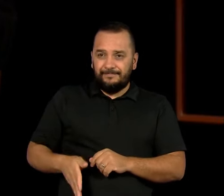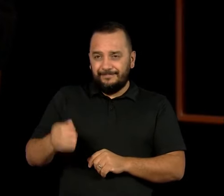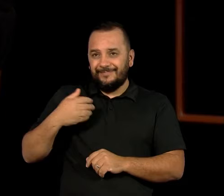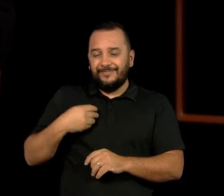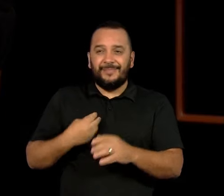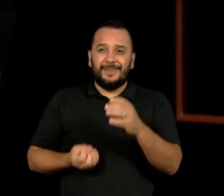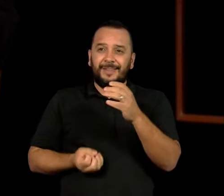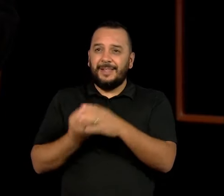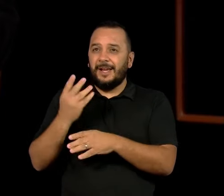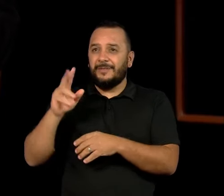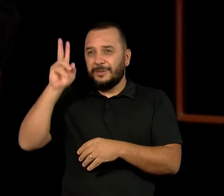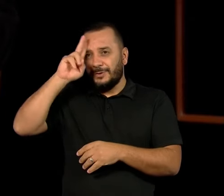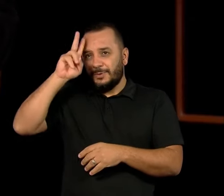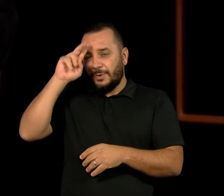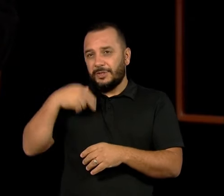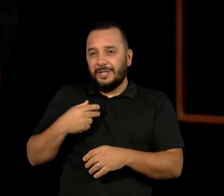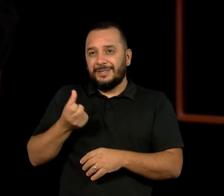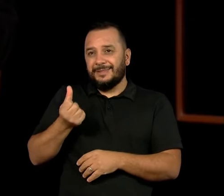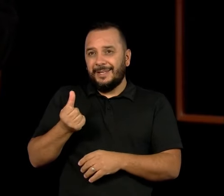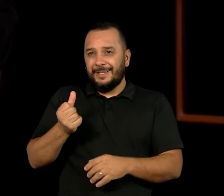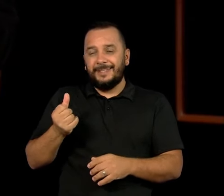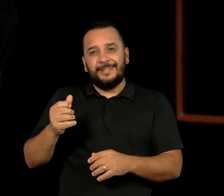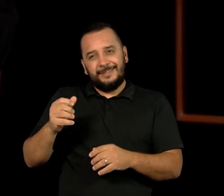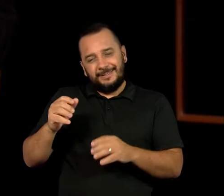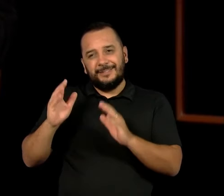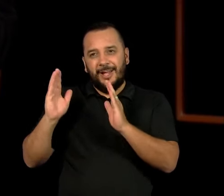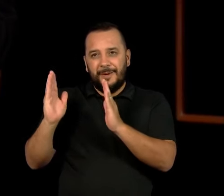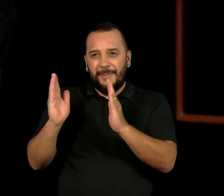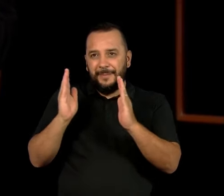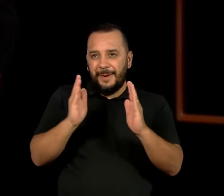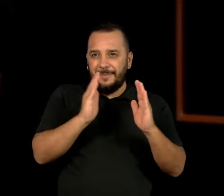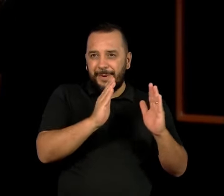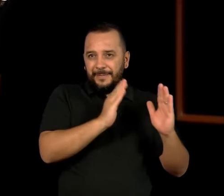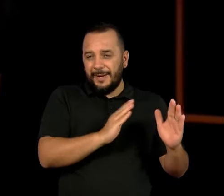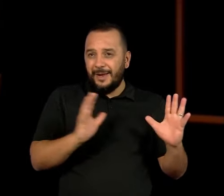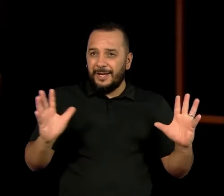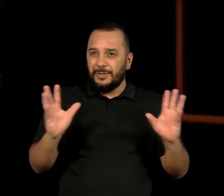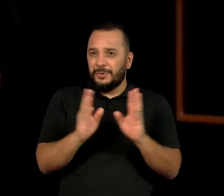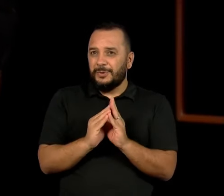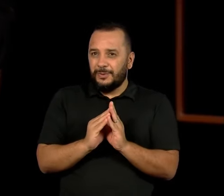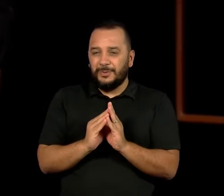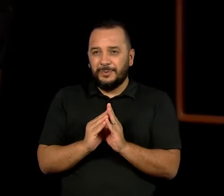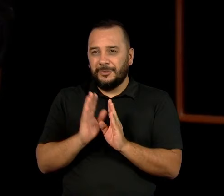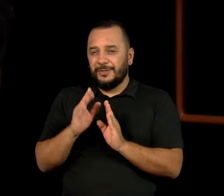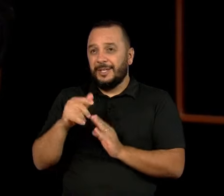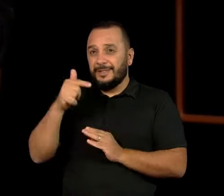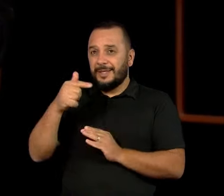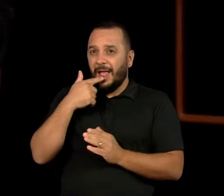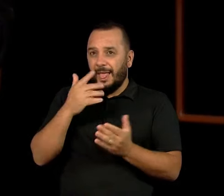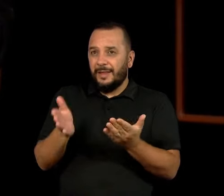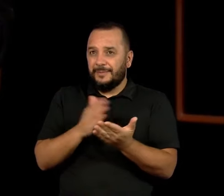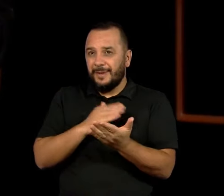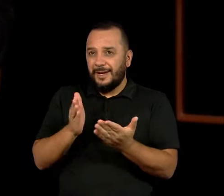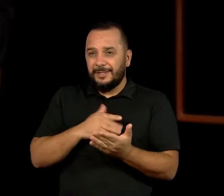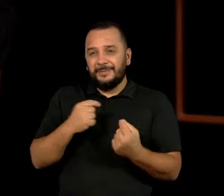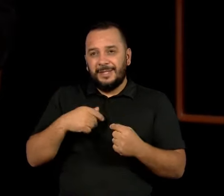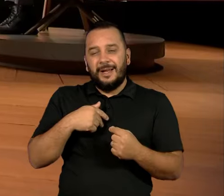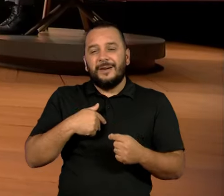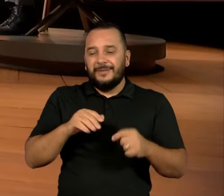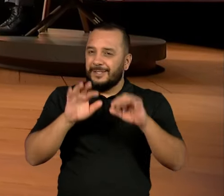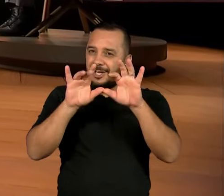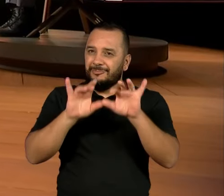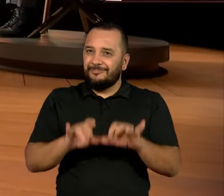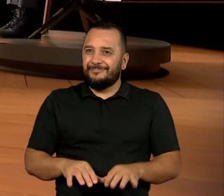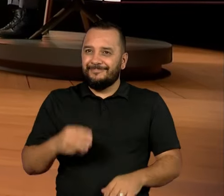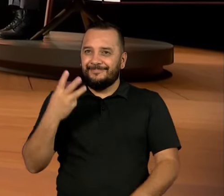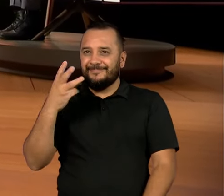de 6 capítulos. O Calmon ia escrever os resumos dos capítulos, passava o resumo. O resumo chegava com 7 páginas, a gente tinha que escrever 30.